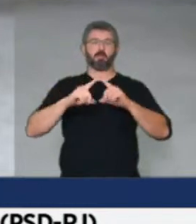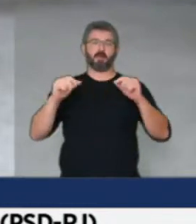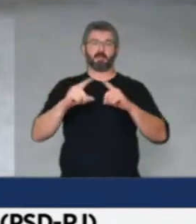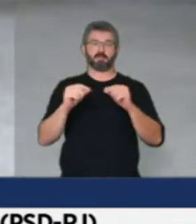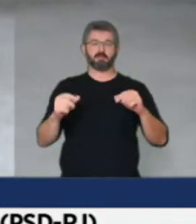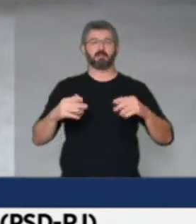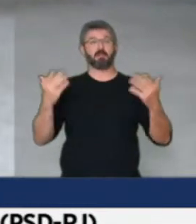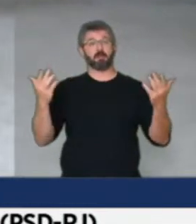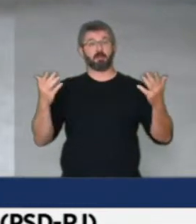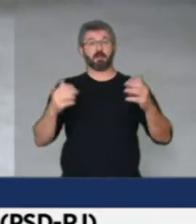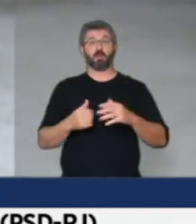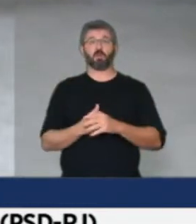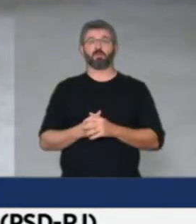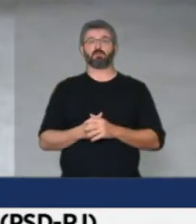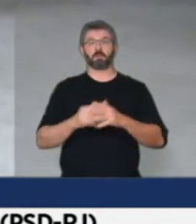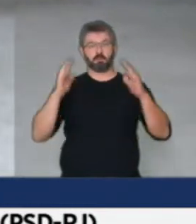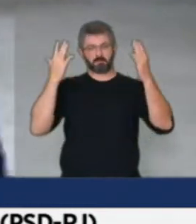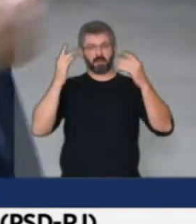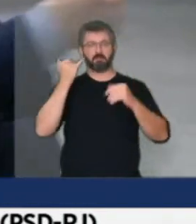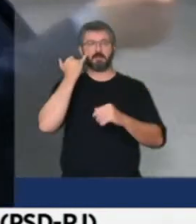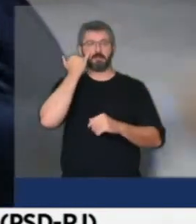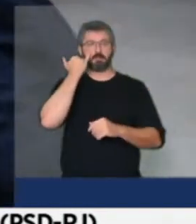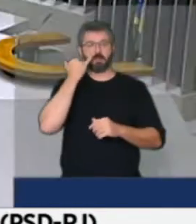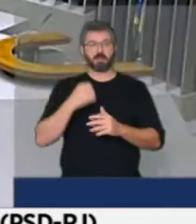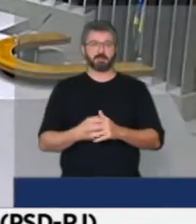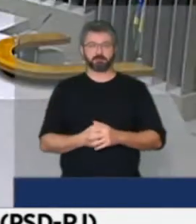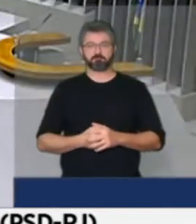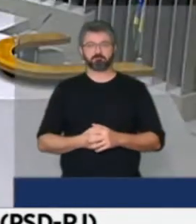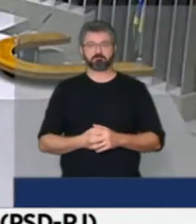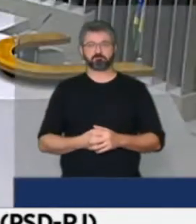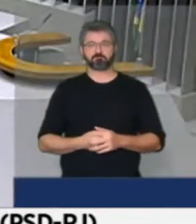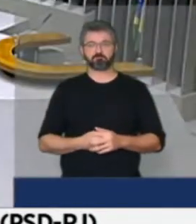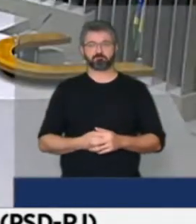ao governador Ibanez Rocha.